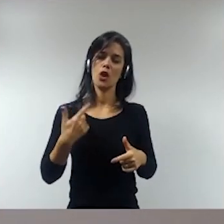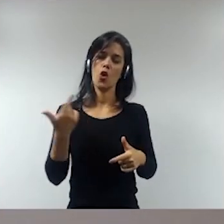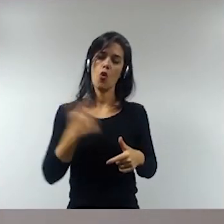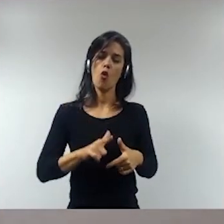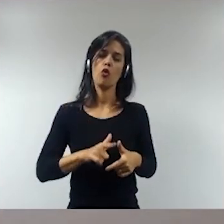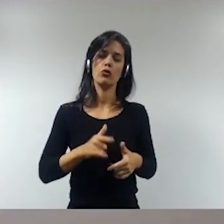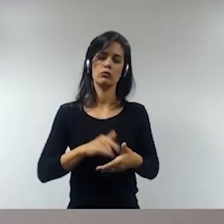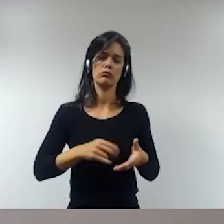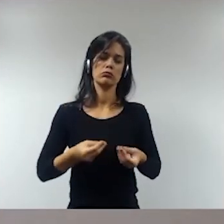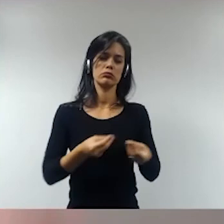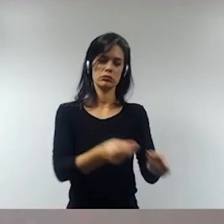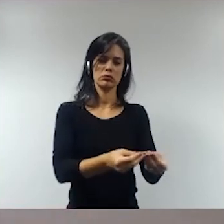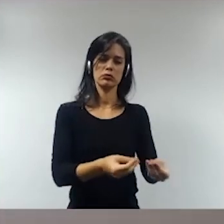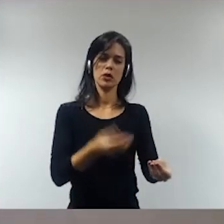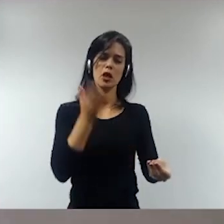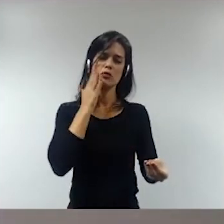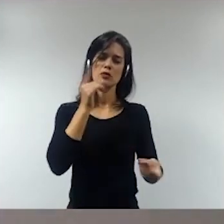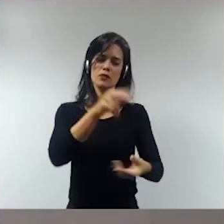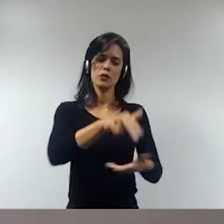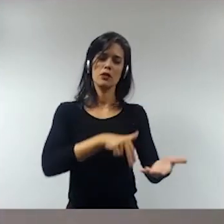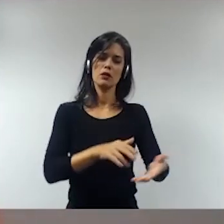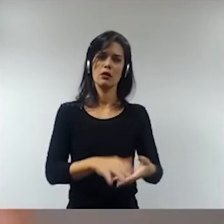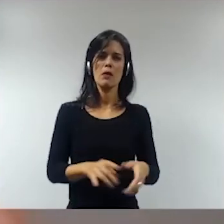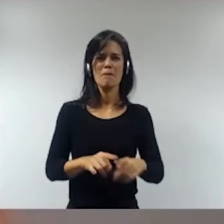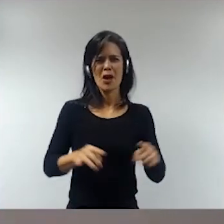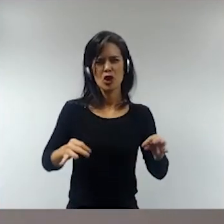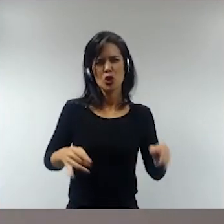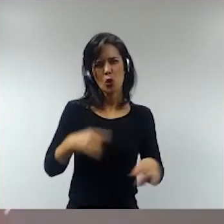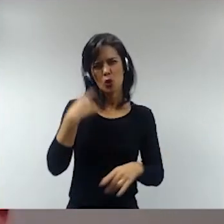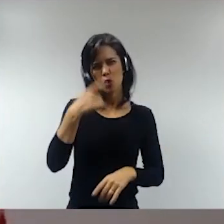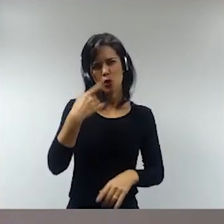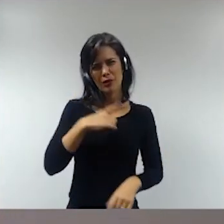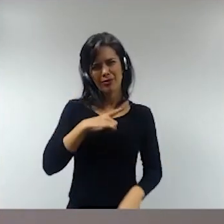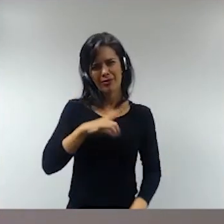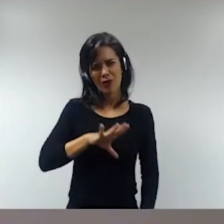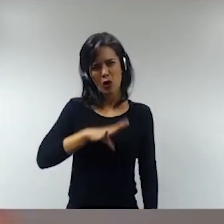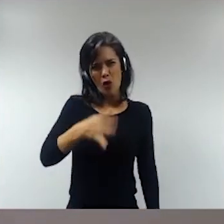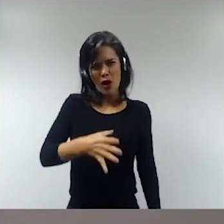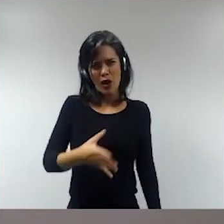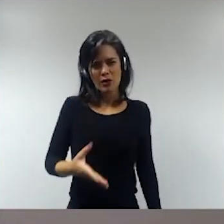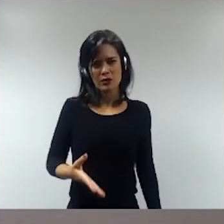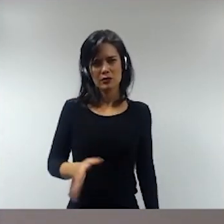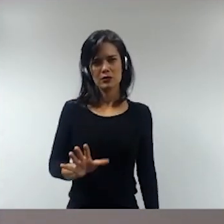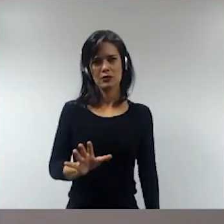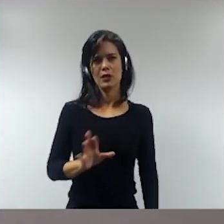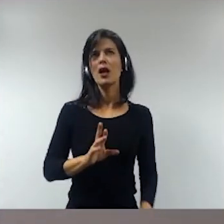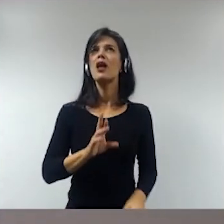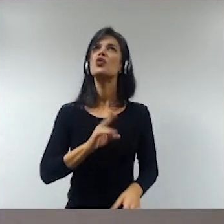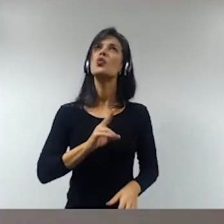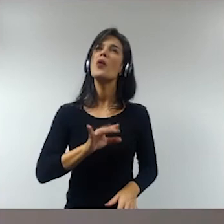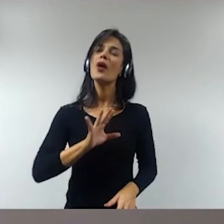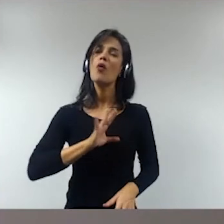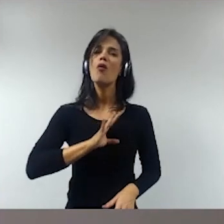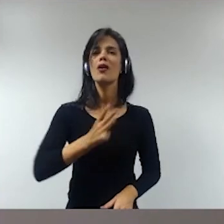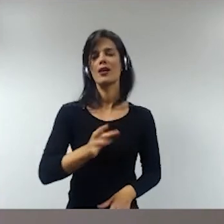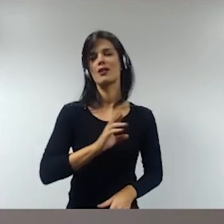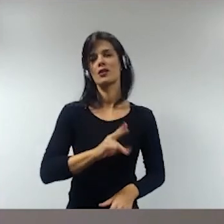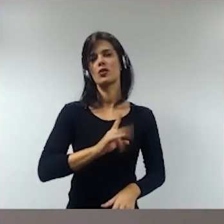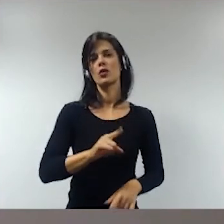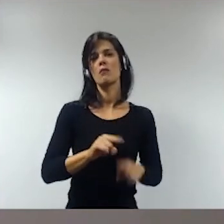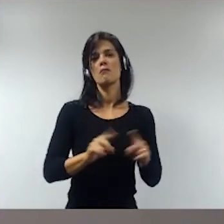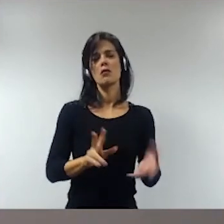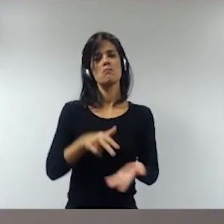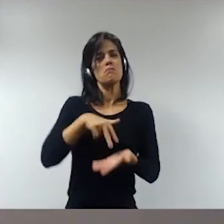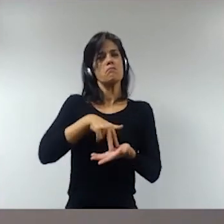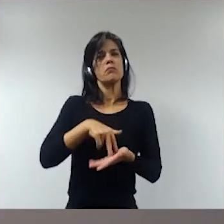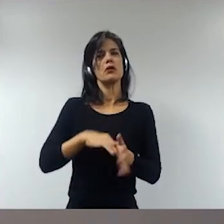certeza que o senhor leu. Mas nem todo advogado tem coragem, e não que isso seja uma coragem, talvez, na verdade, seja uma